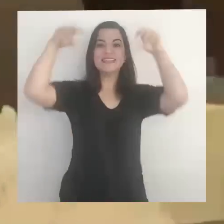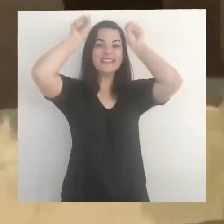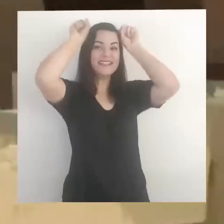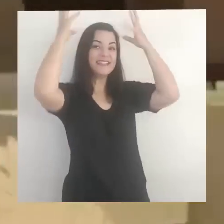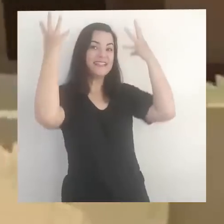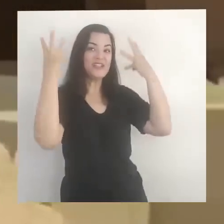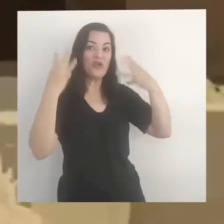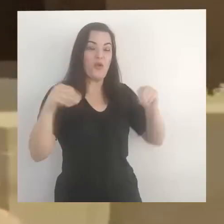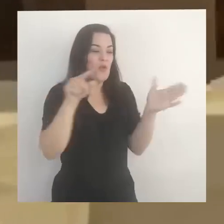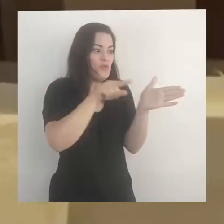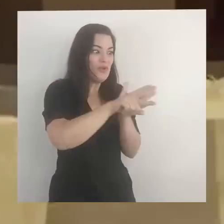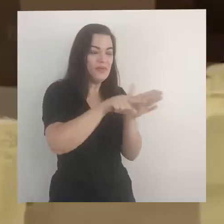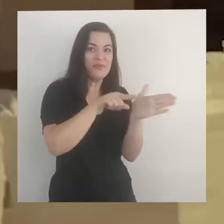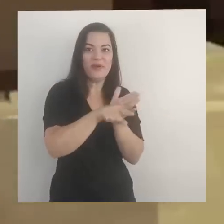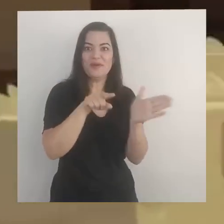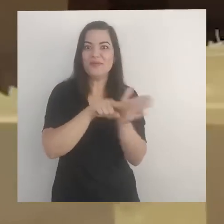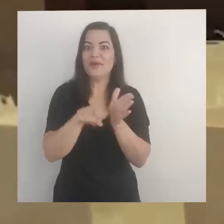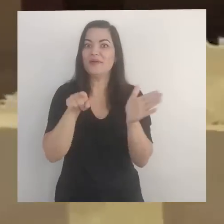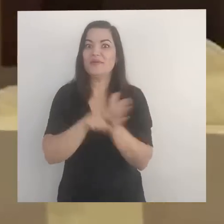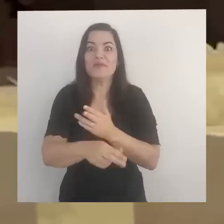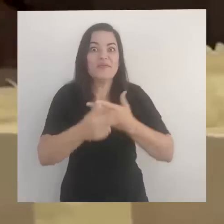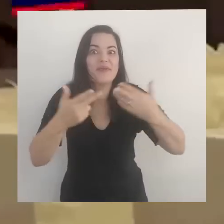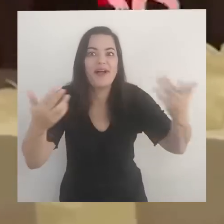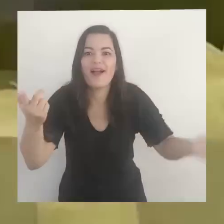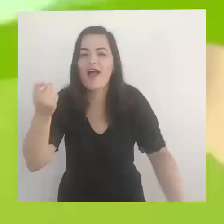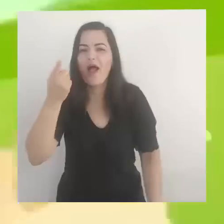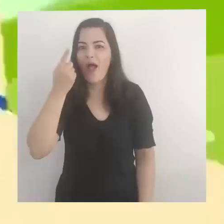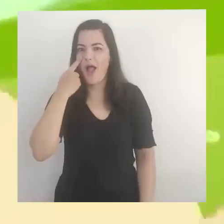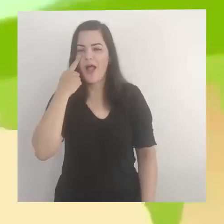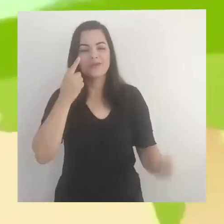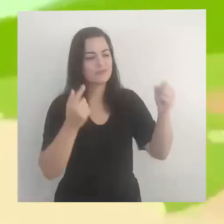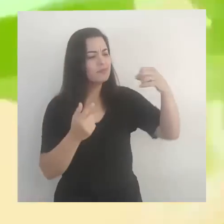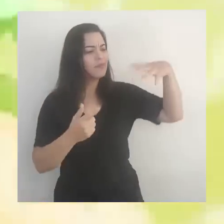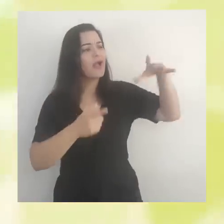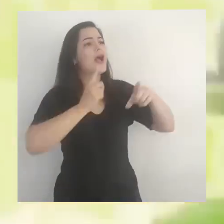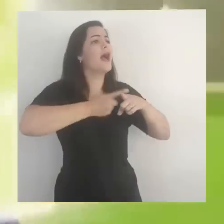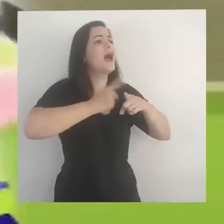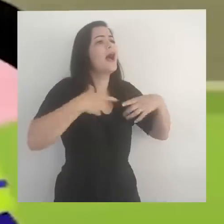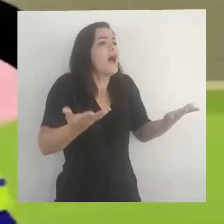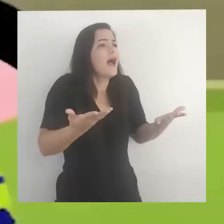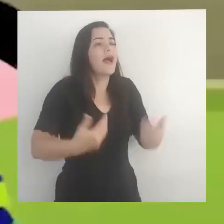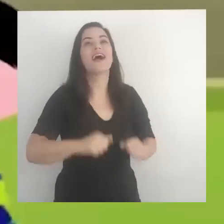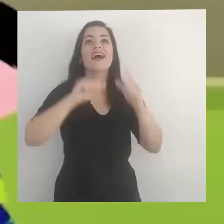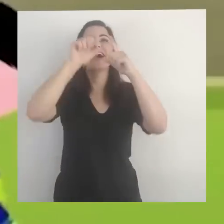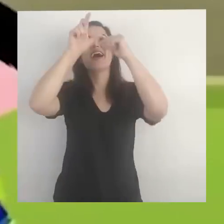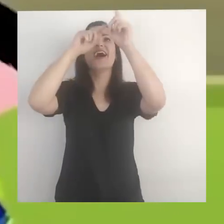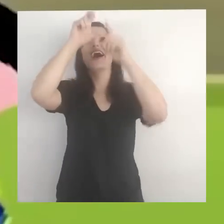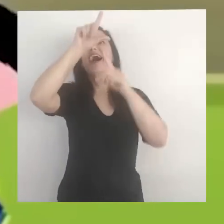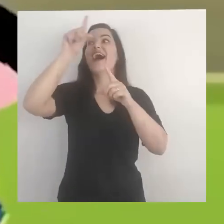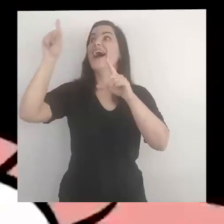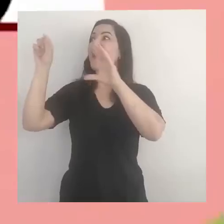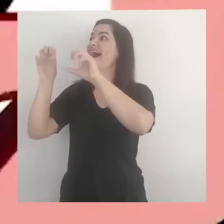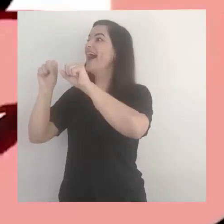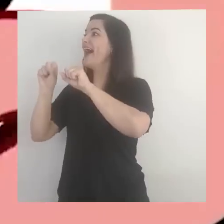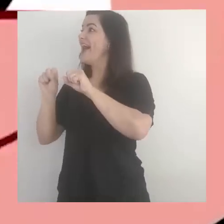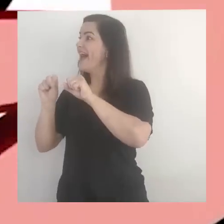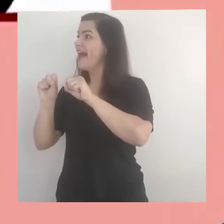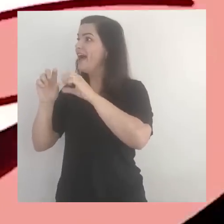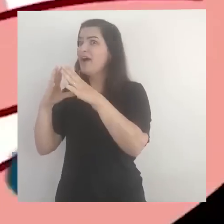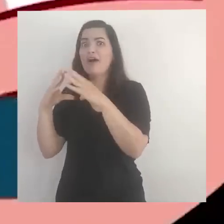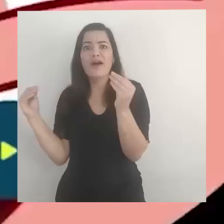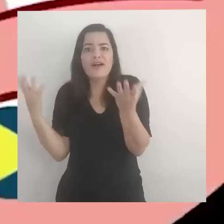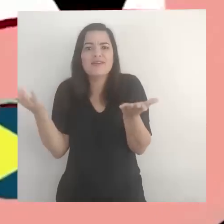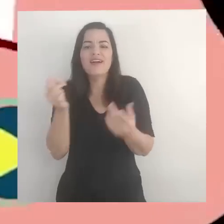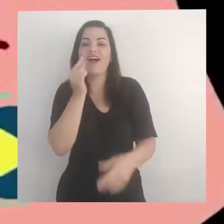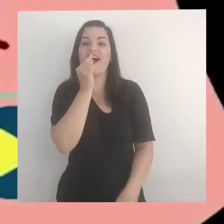show da Luna, tudo que a pergunta a Luna faz. Porque a luz acende, cadê a estrela cadente? Porque a